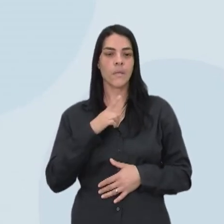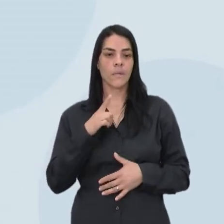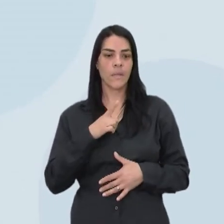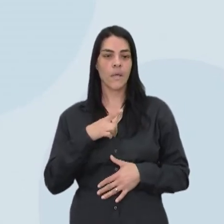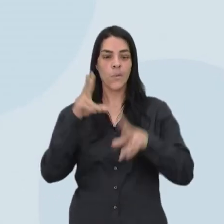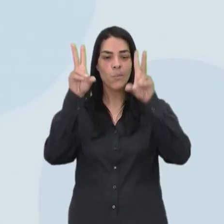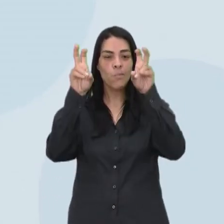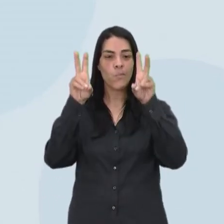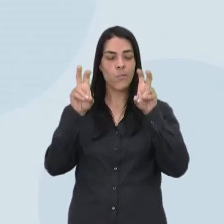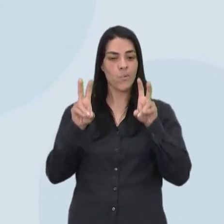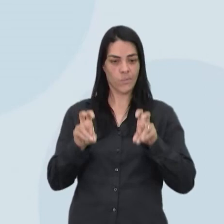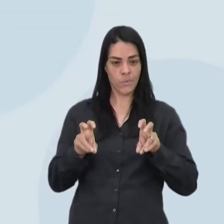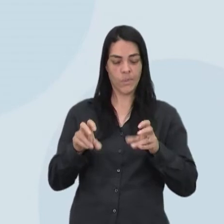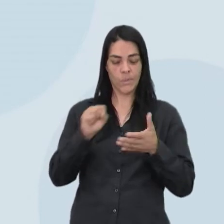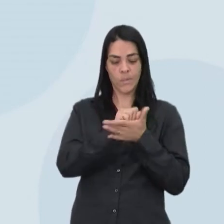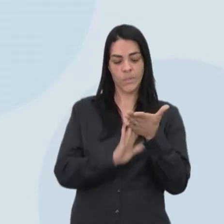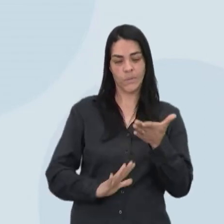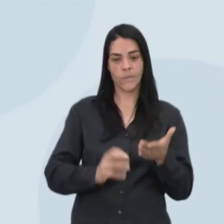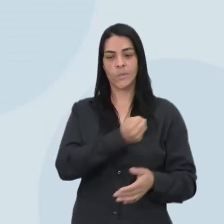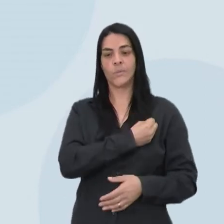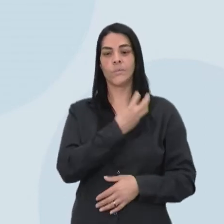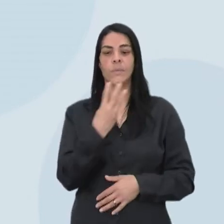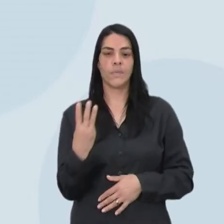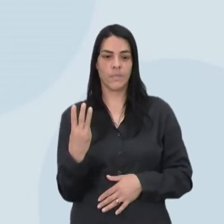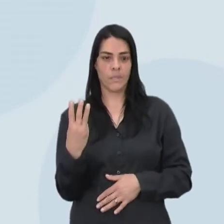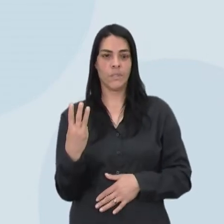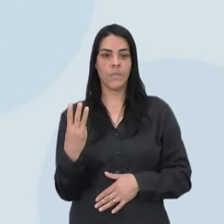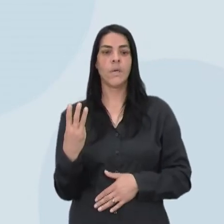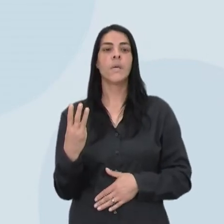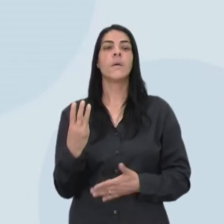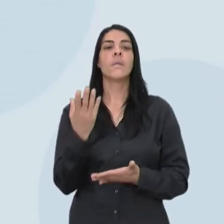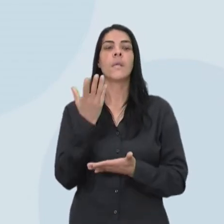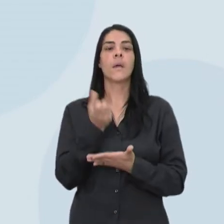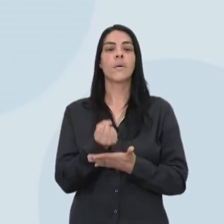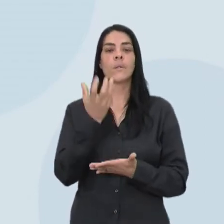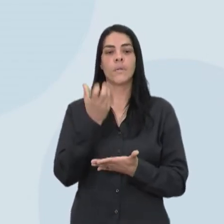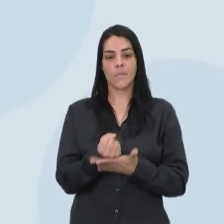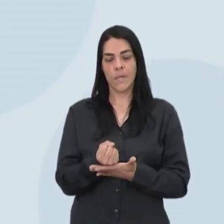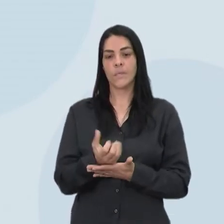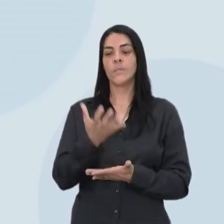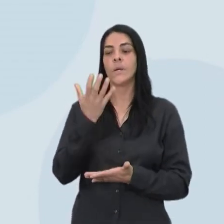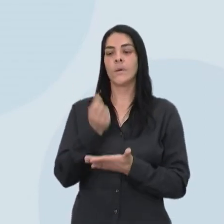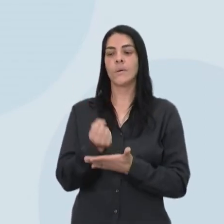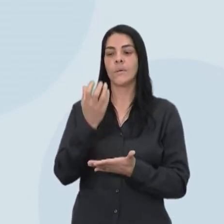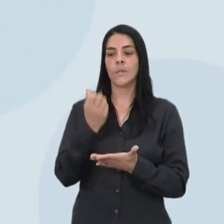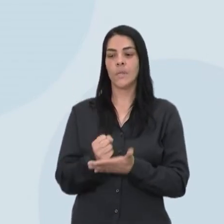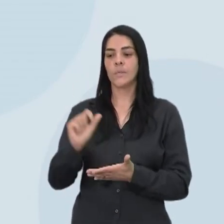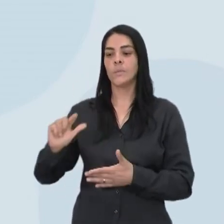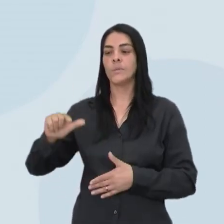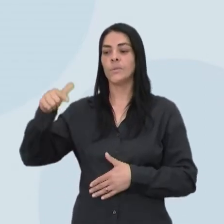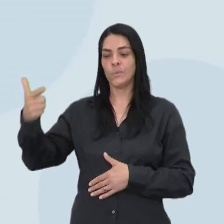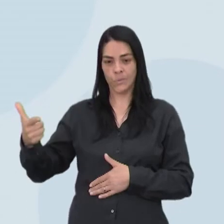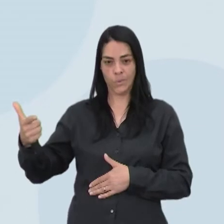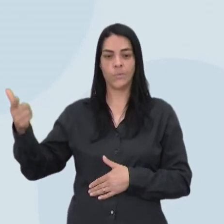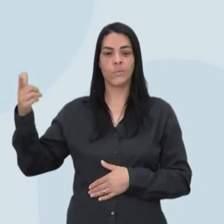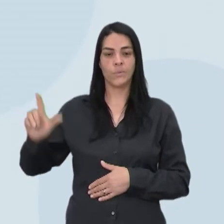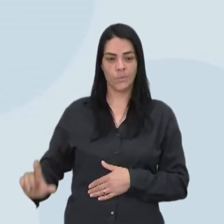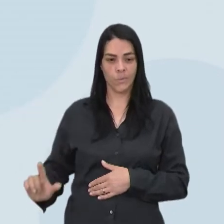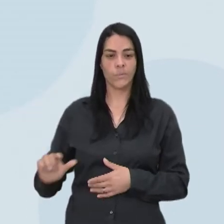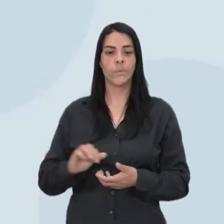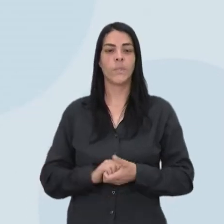título a essa nossa atividade 3 aí, que é a colonialidade e a decolonialidade.